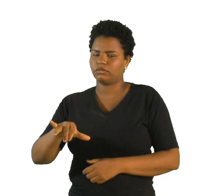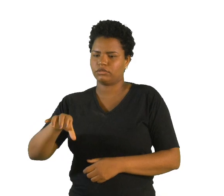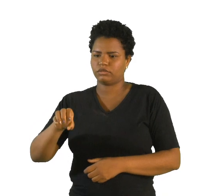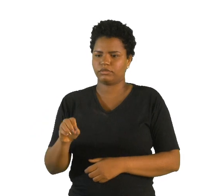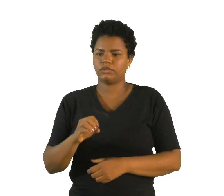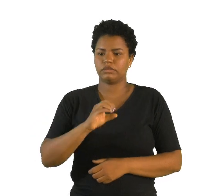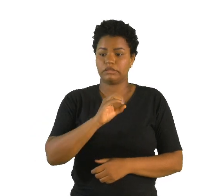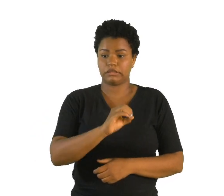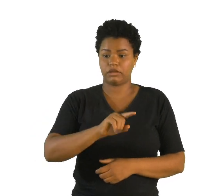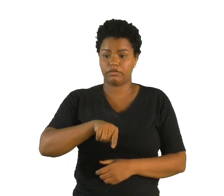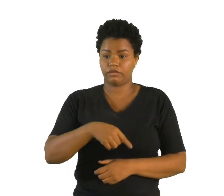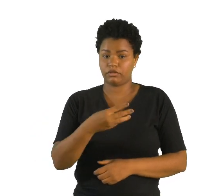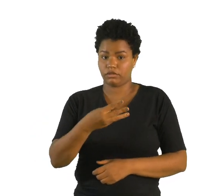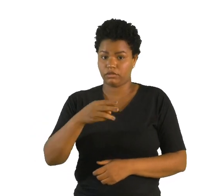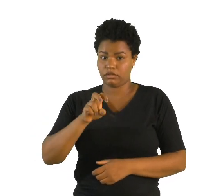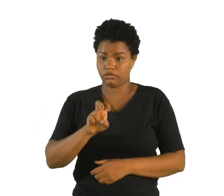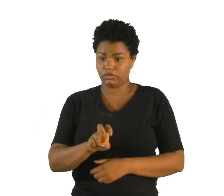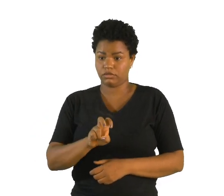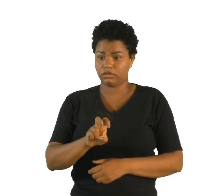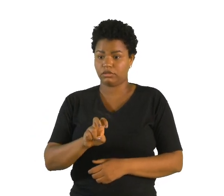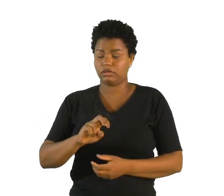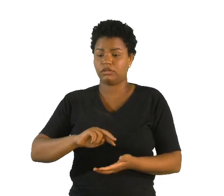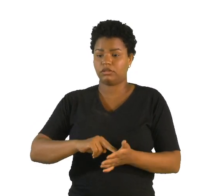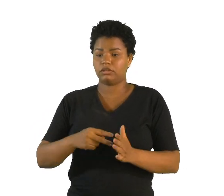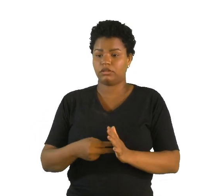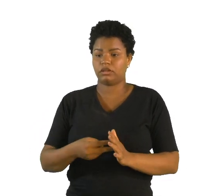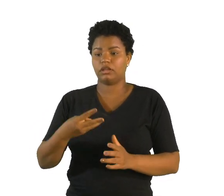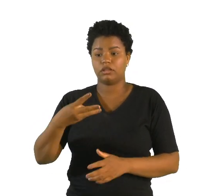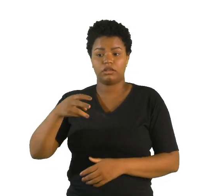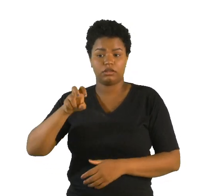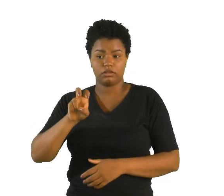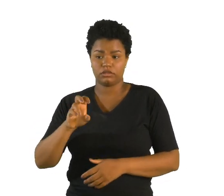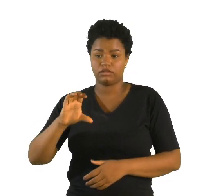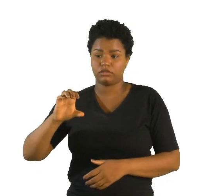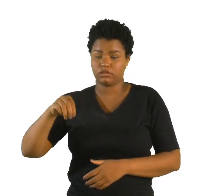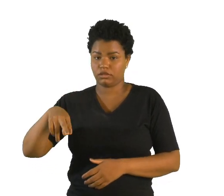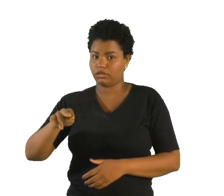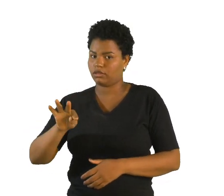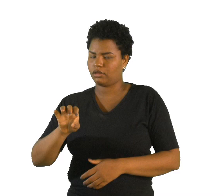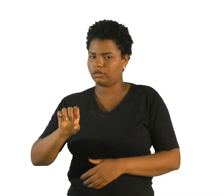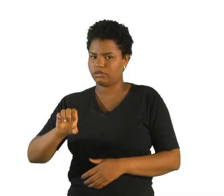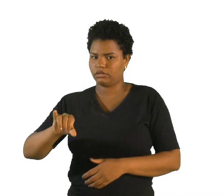0,35 quer dizer 35 centésimos.